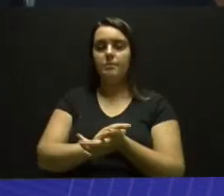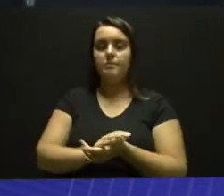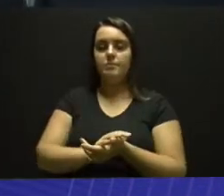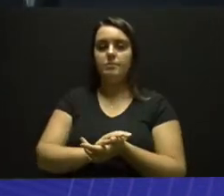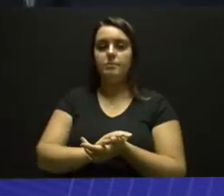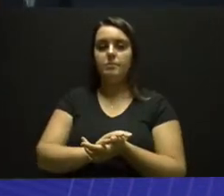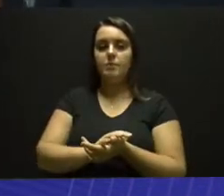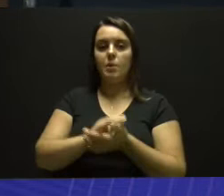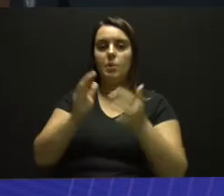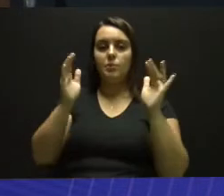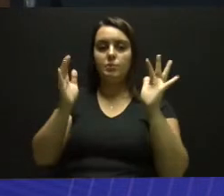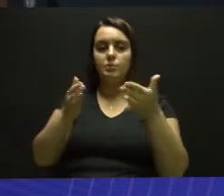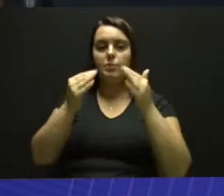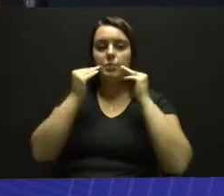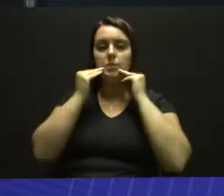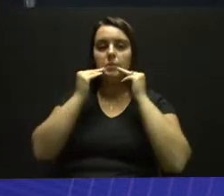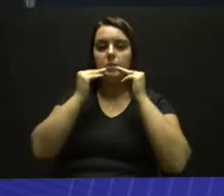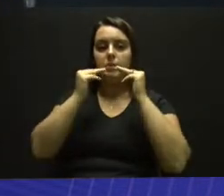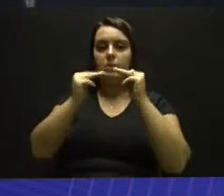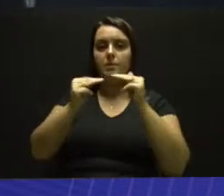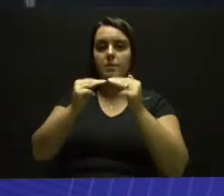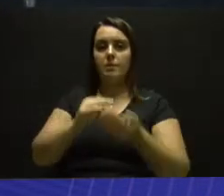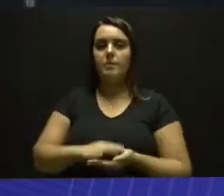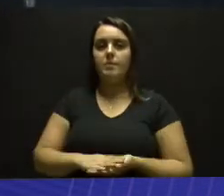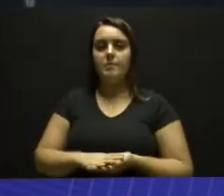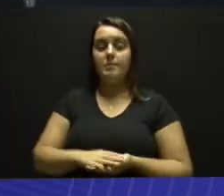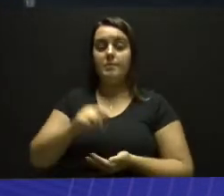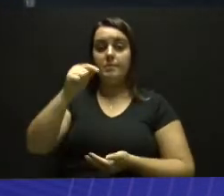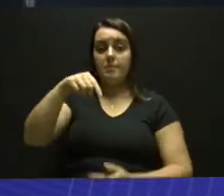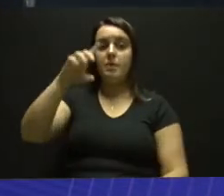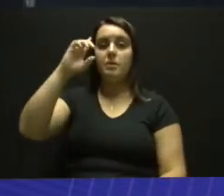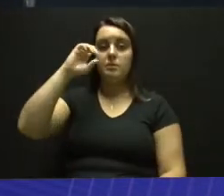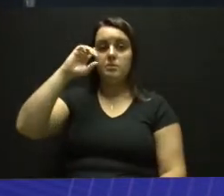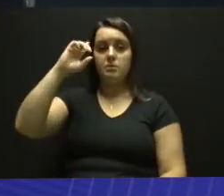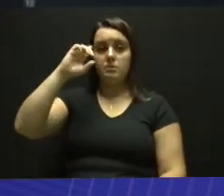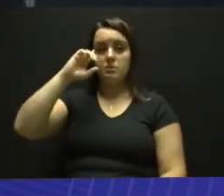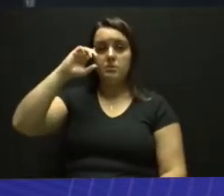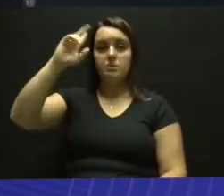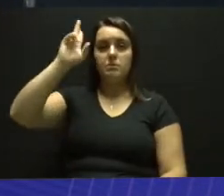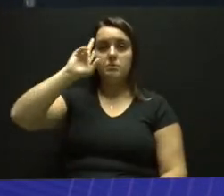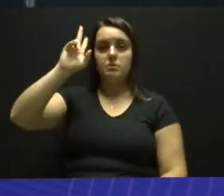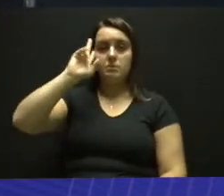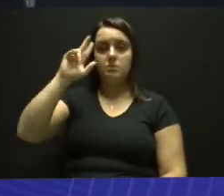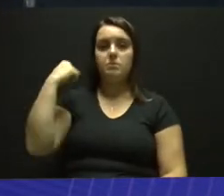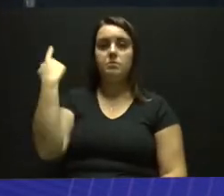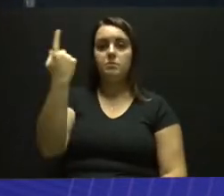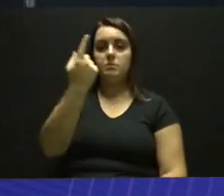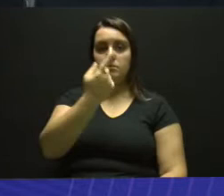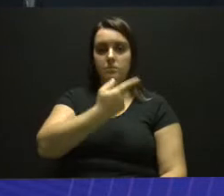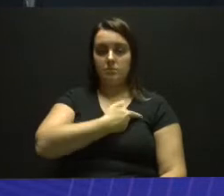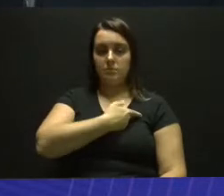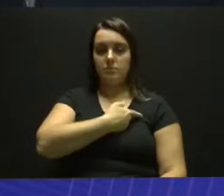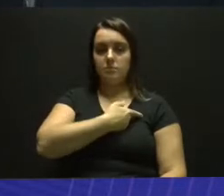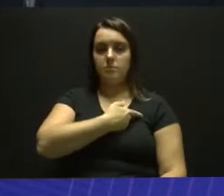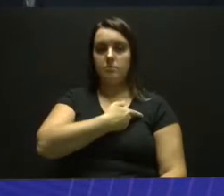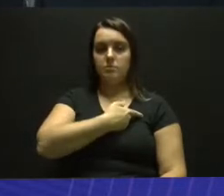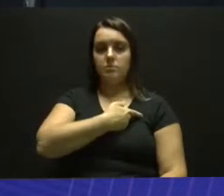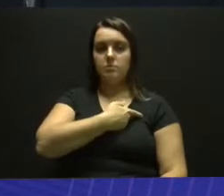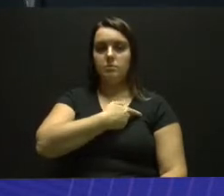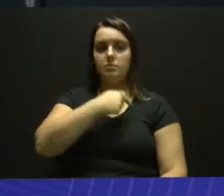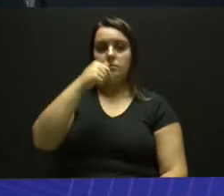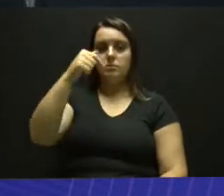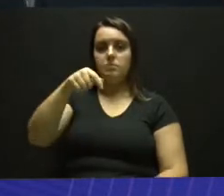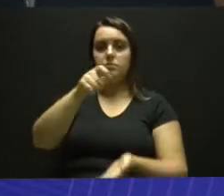neste ato solene este dia seja lembrado por todos nós pelas razões descritas